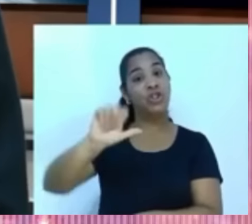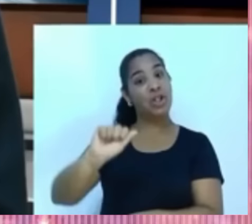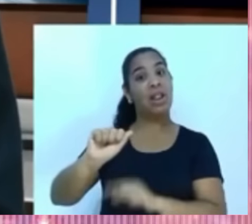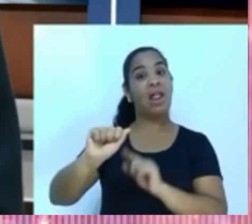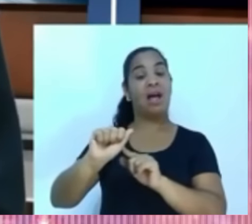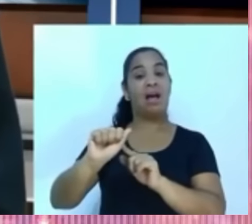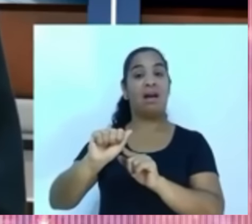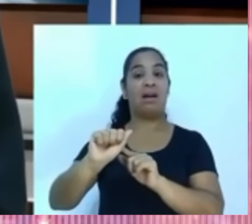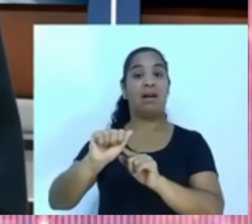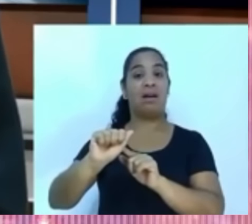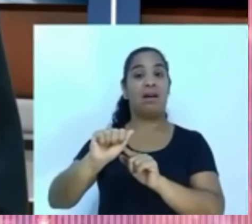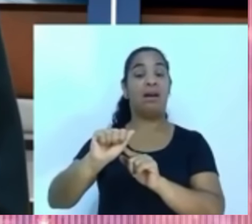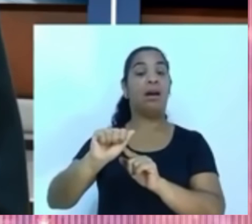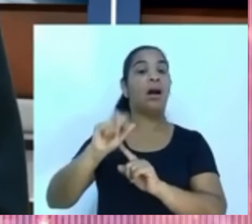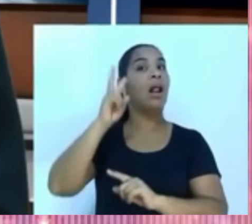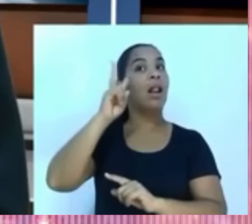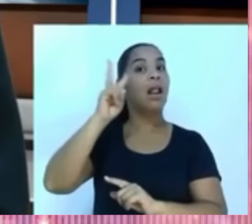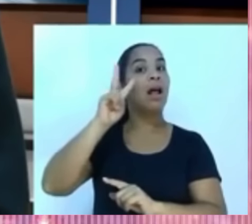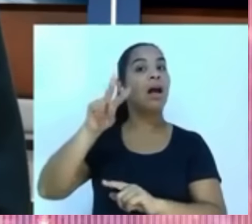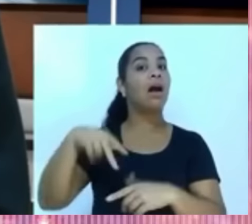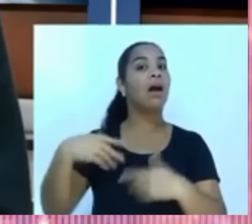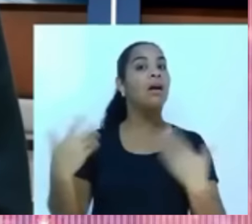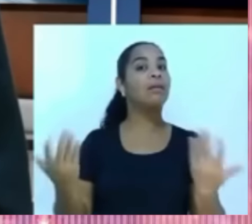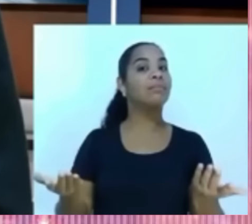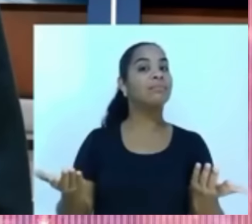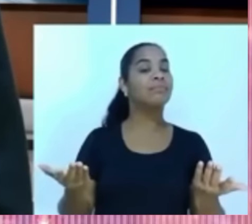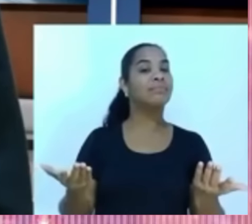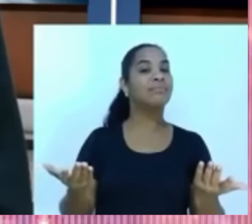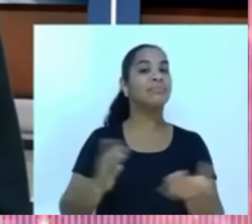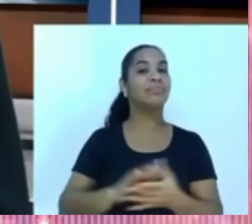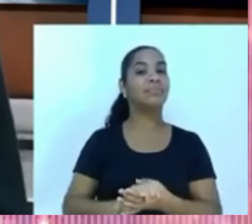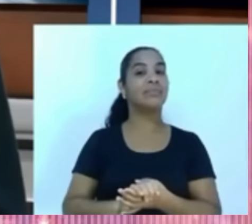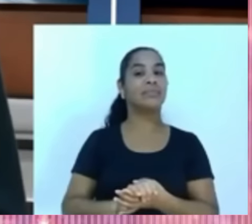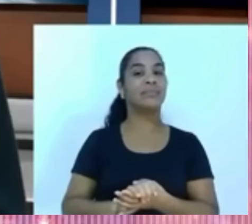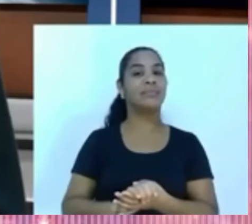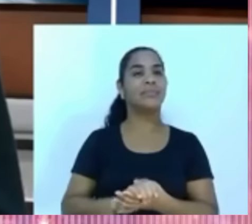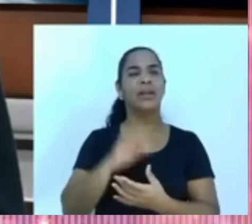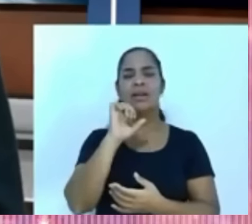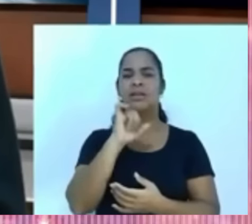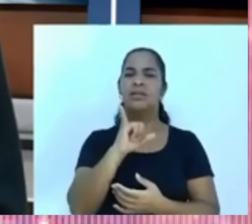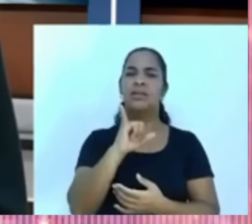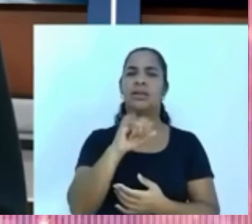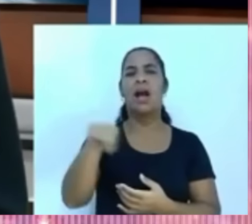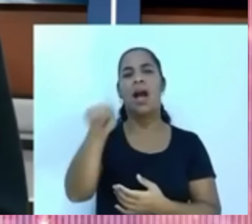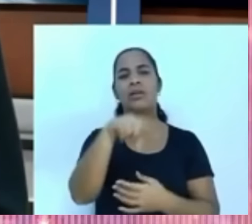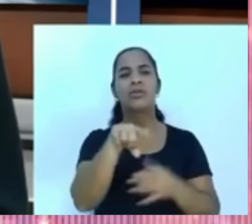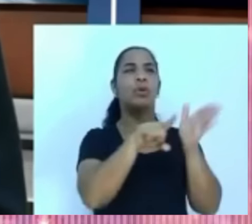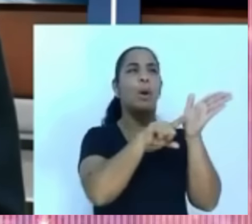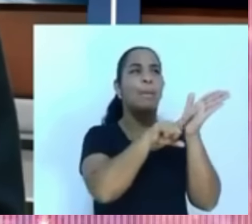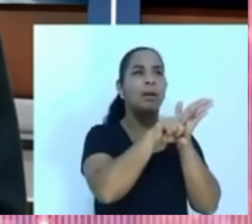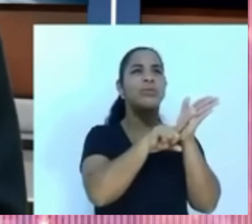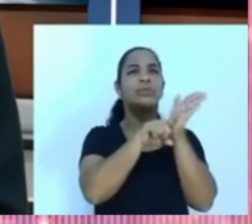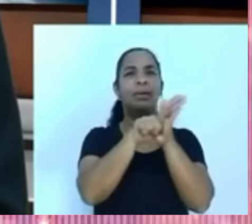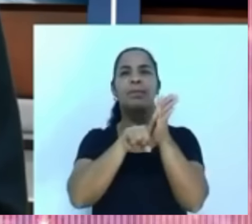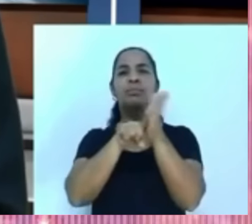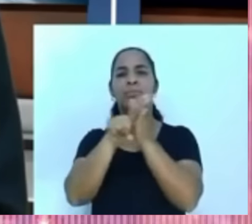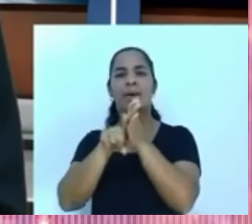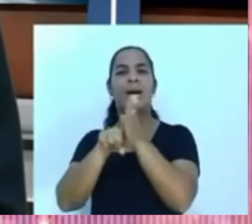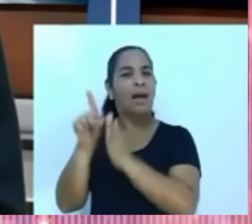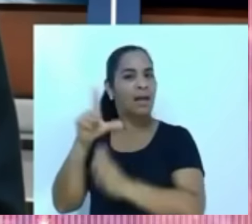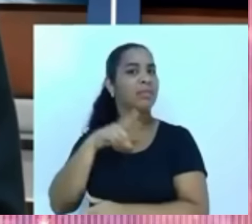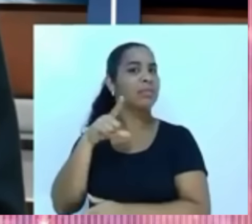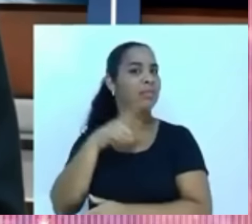levam-nos de GES cão e se formos relacionar por não recordarmos dos